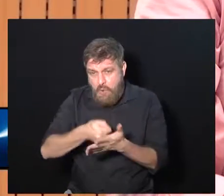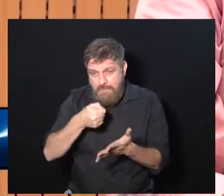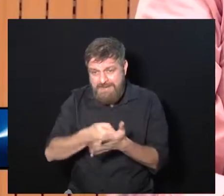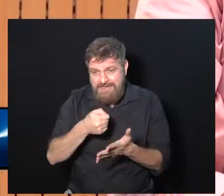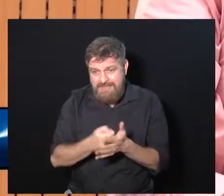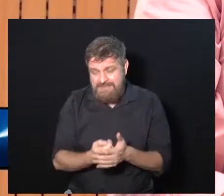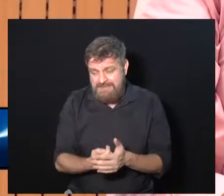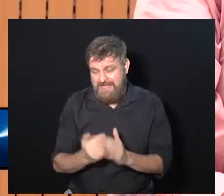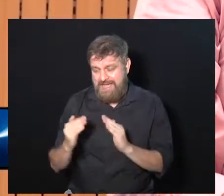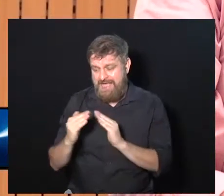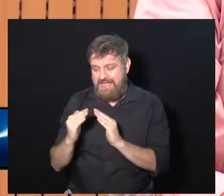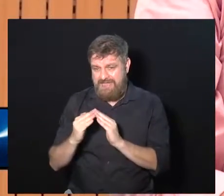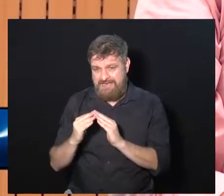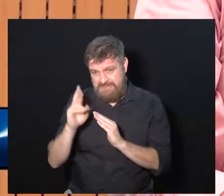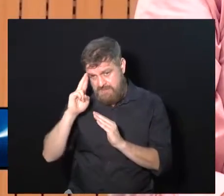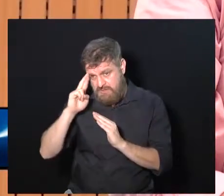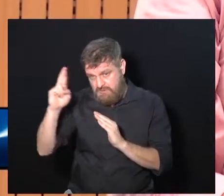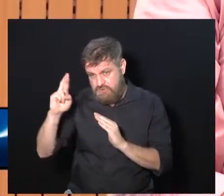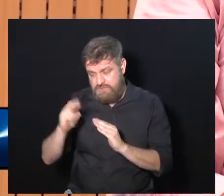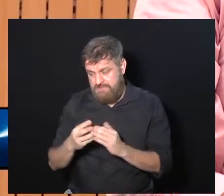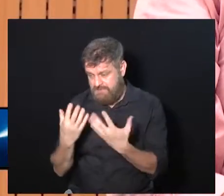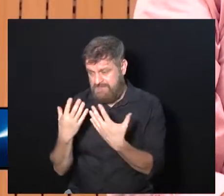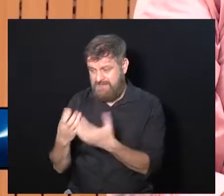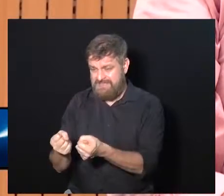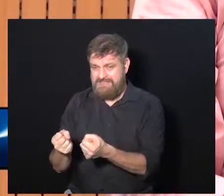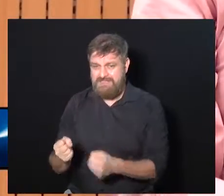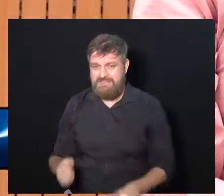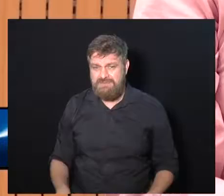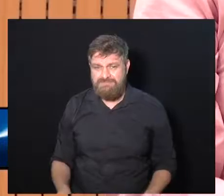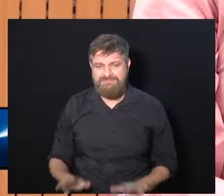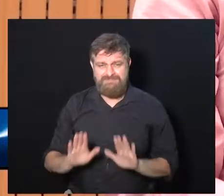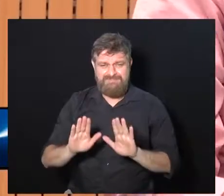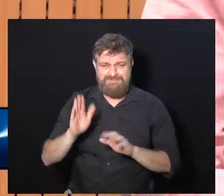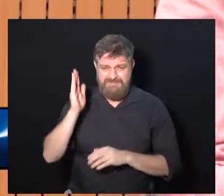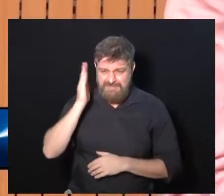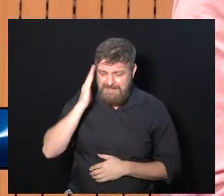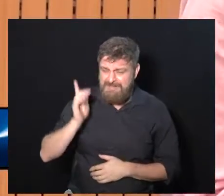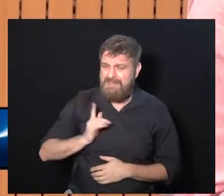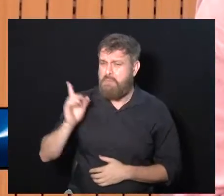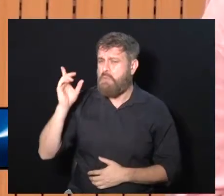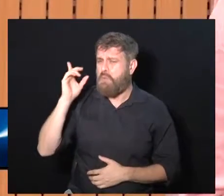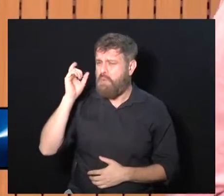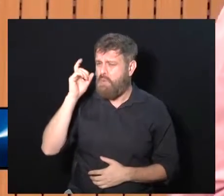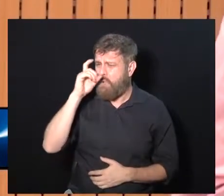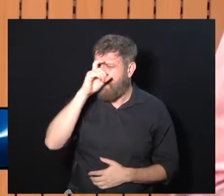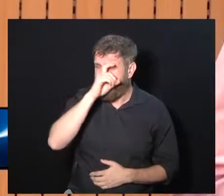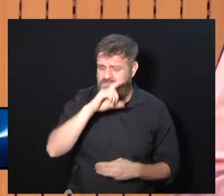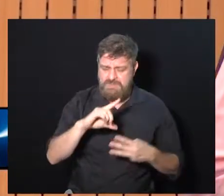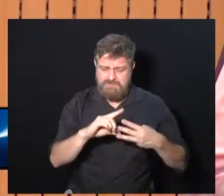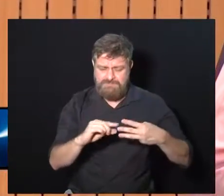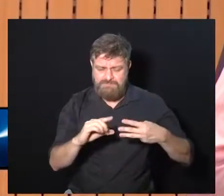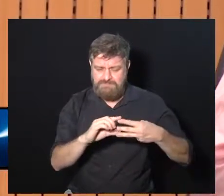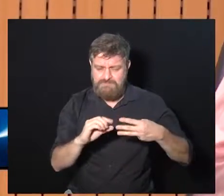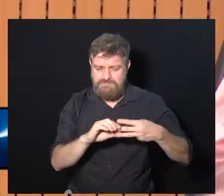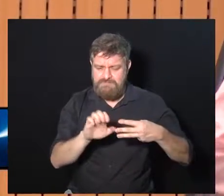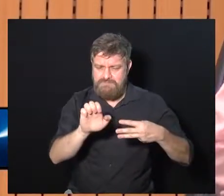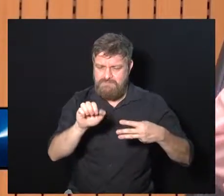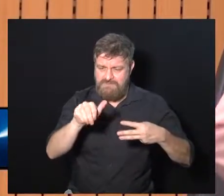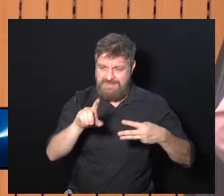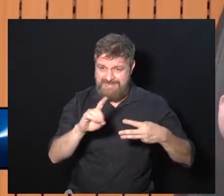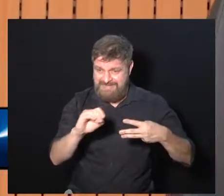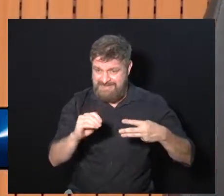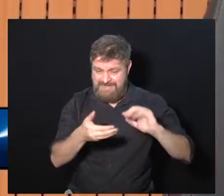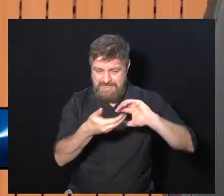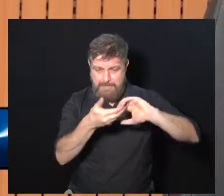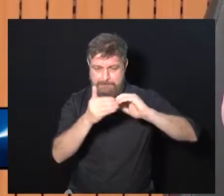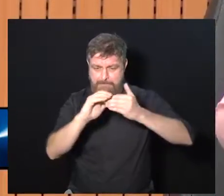obrigatoriedade, isso obviamente traz muita dificuldade para a INDEC, para a instalação desses